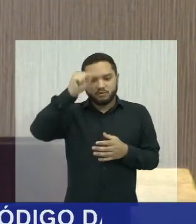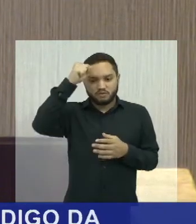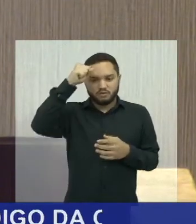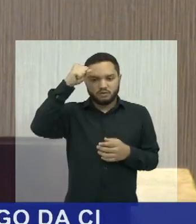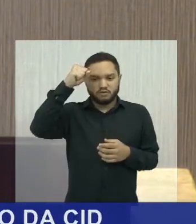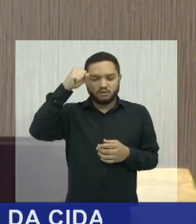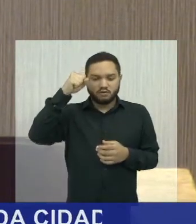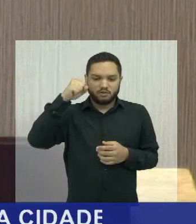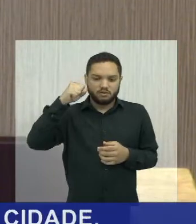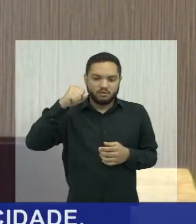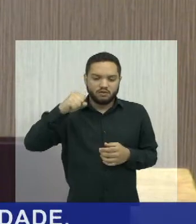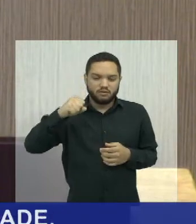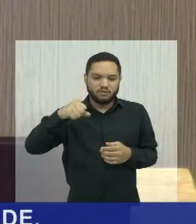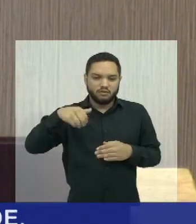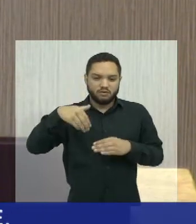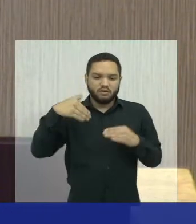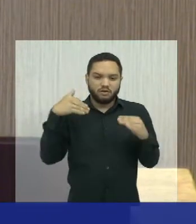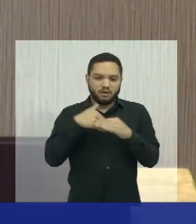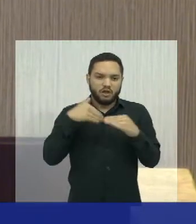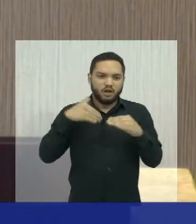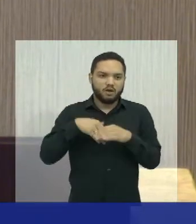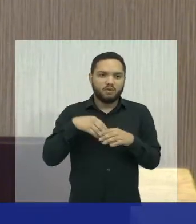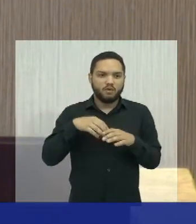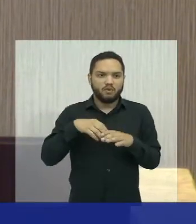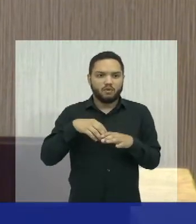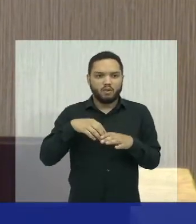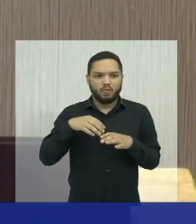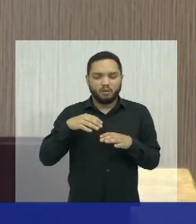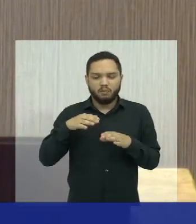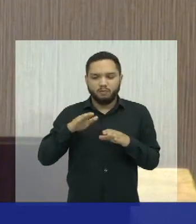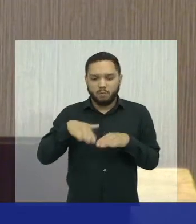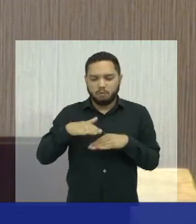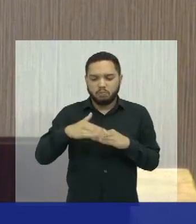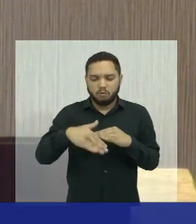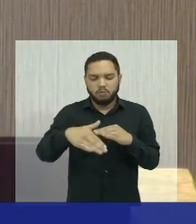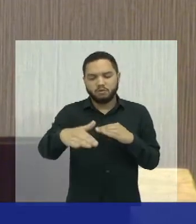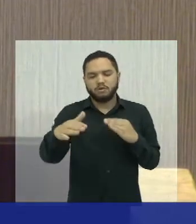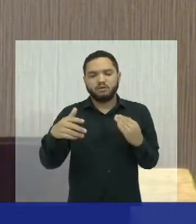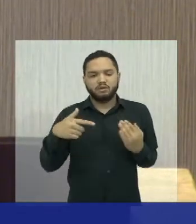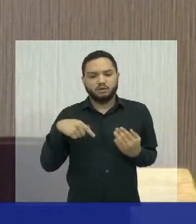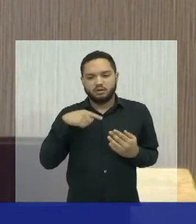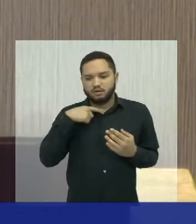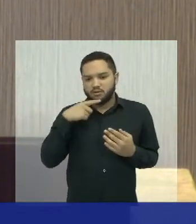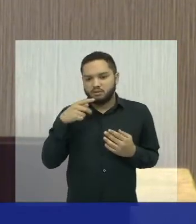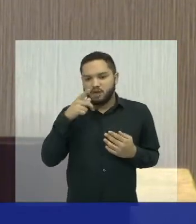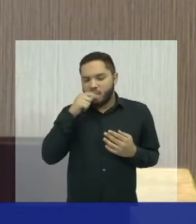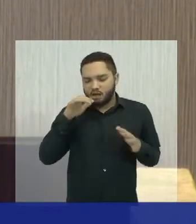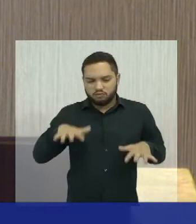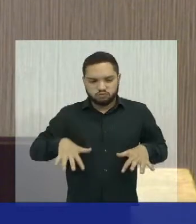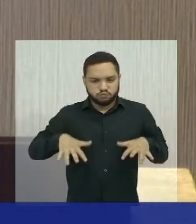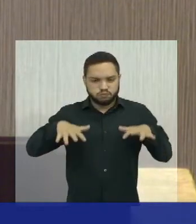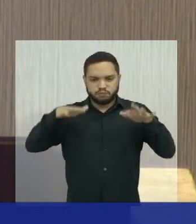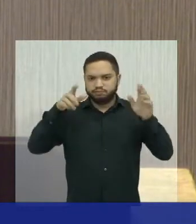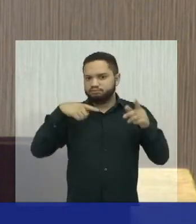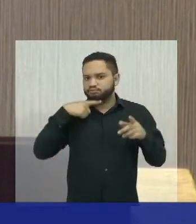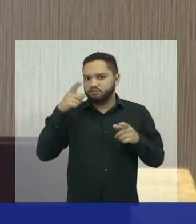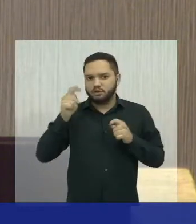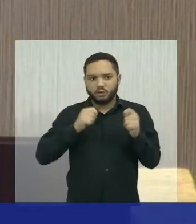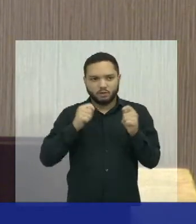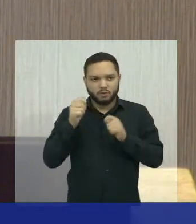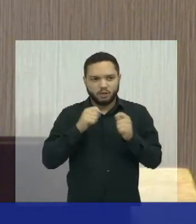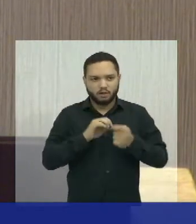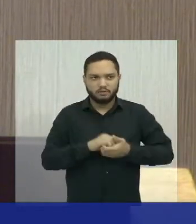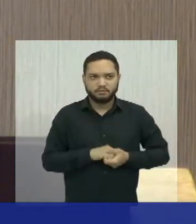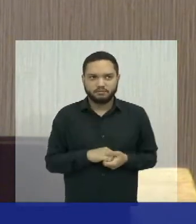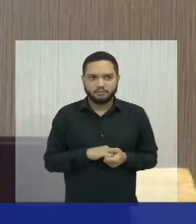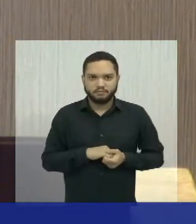poste, a rua está esburacada, né? E nós não vamos conseguir segurar as águas da chuva. Bom,